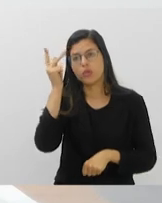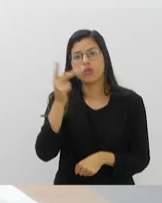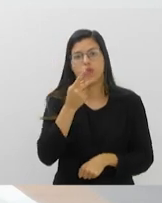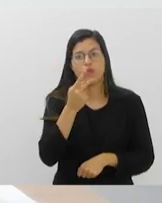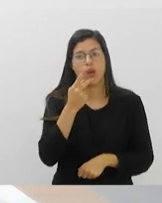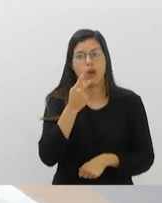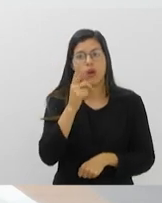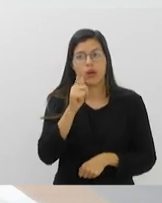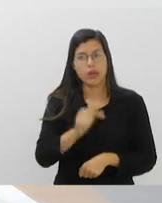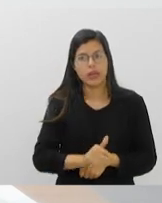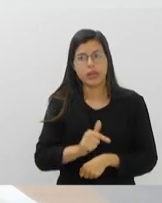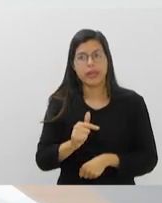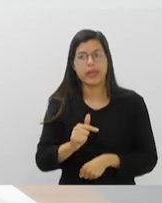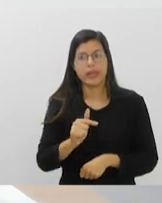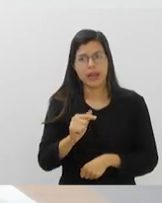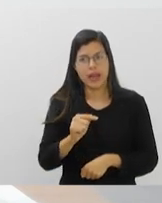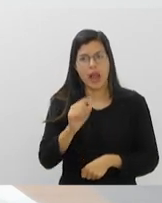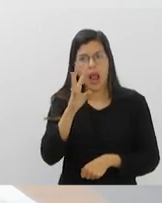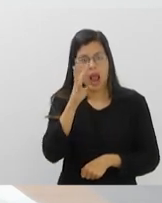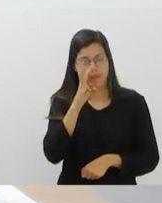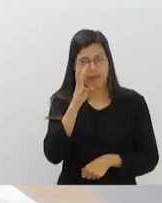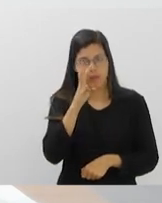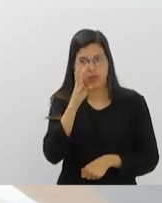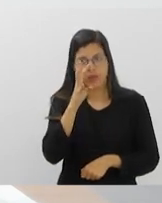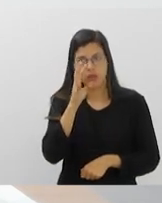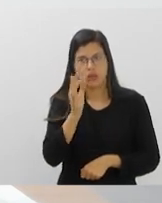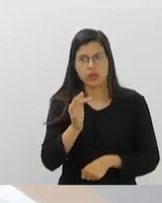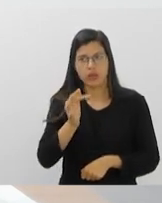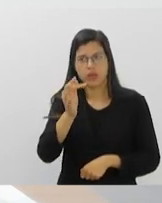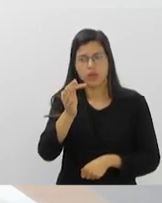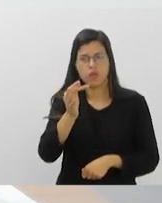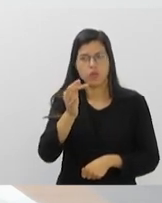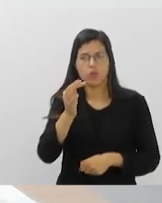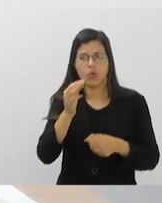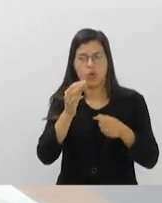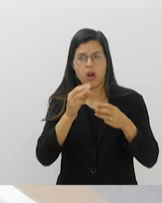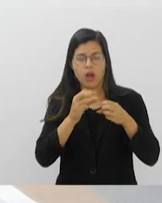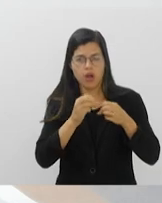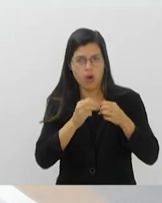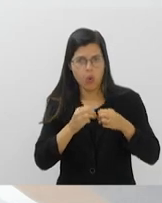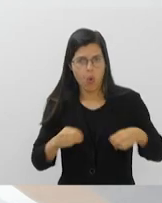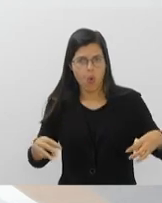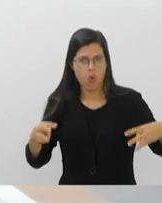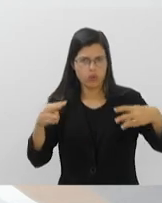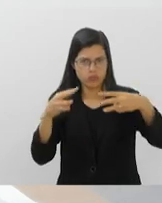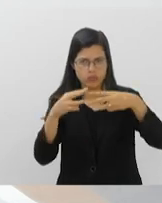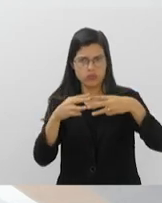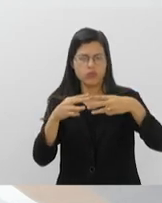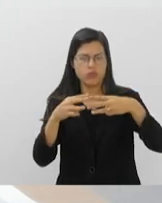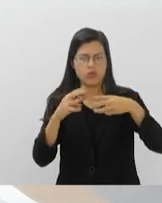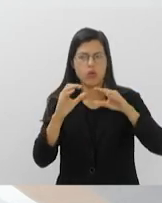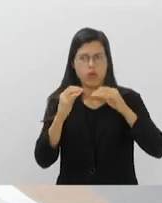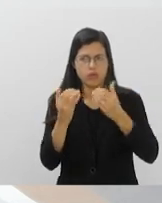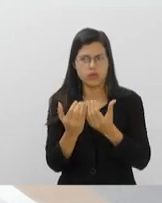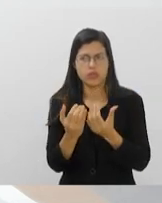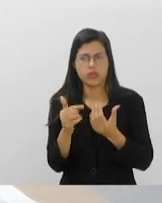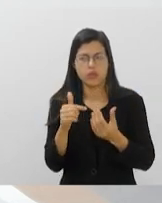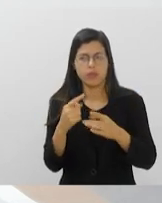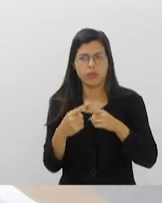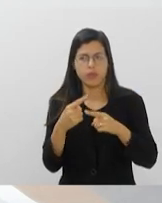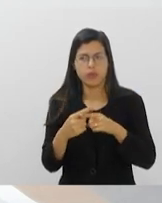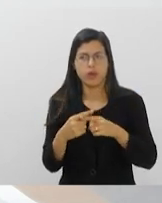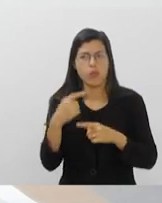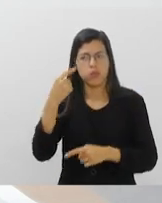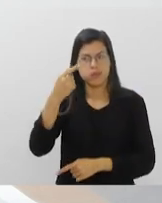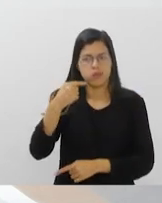síntese admirável da futura convenção da ONU de 89 sobre direitos da criança porque os deputados constituintes já tinham